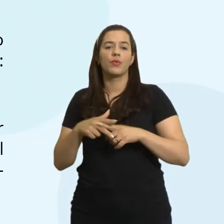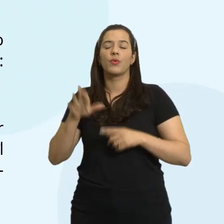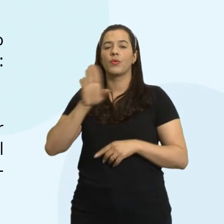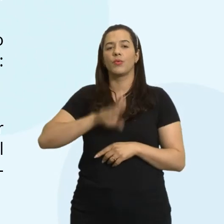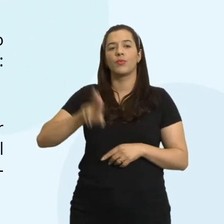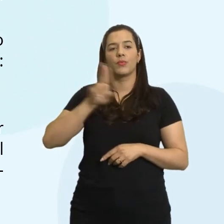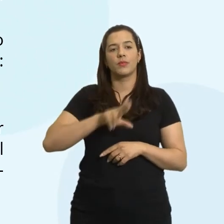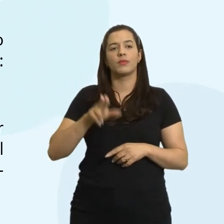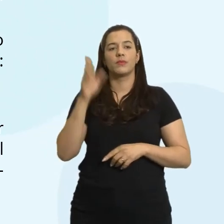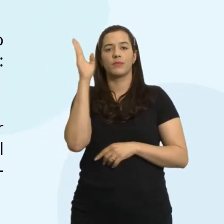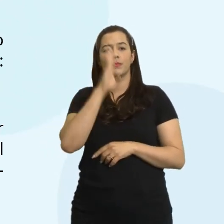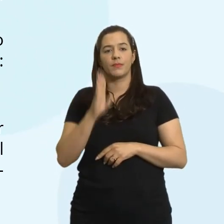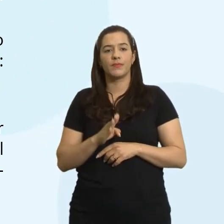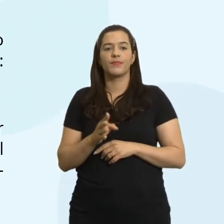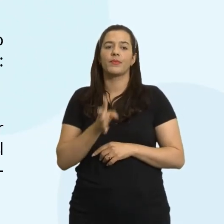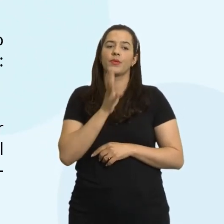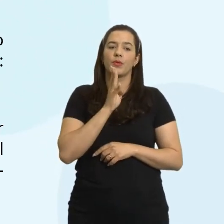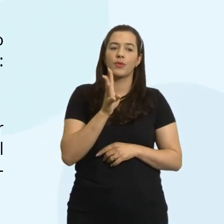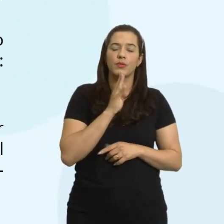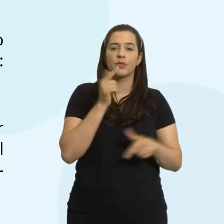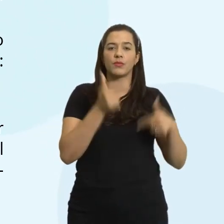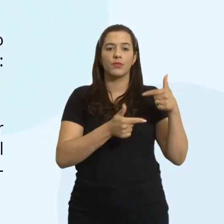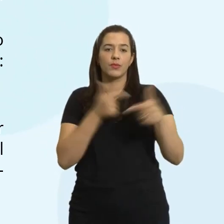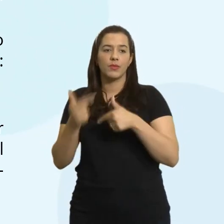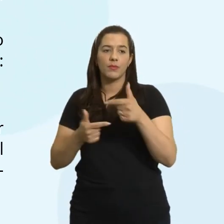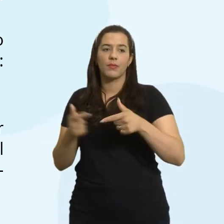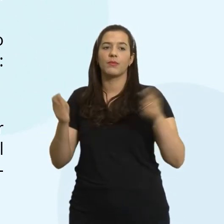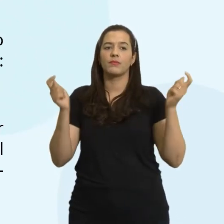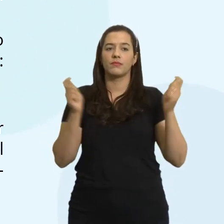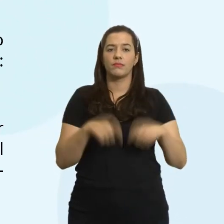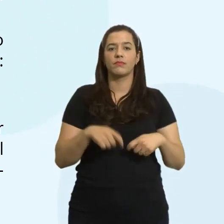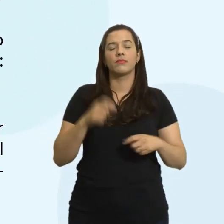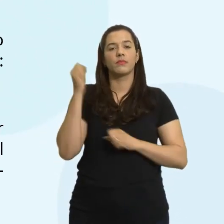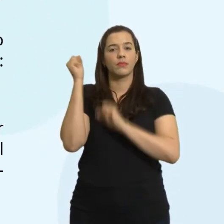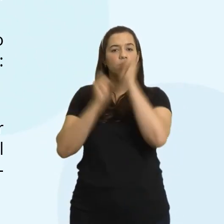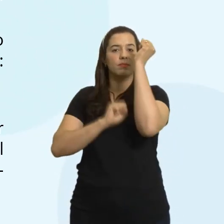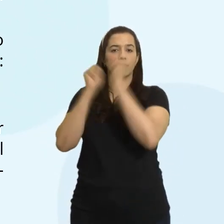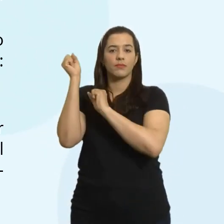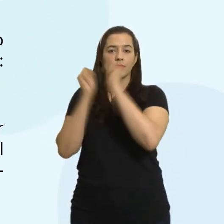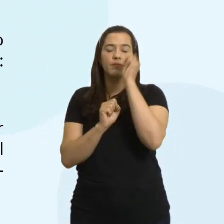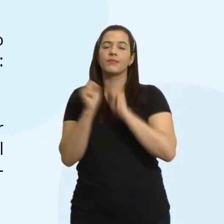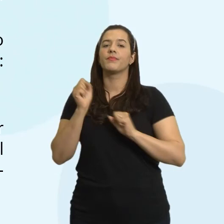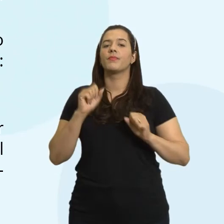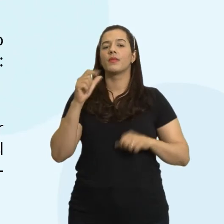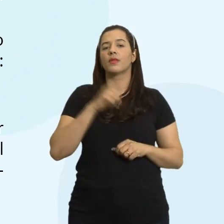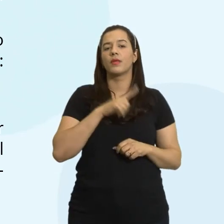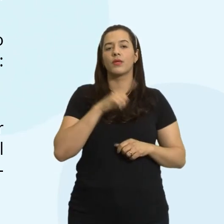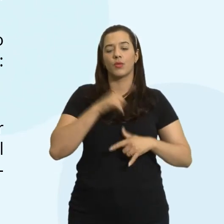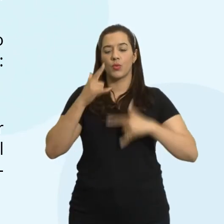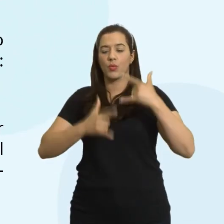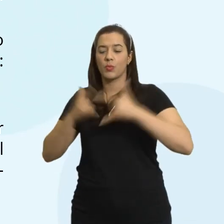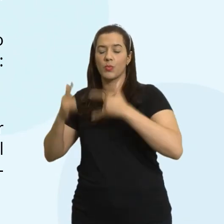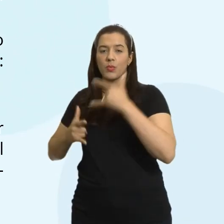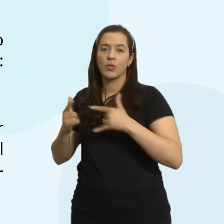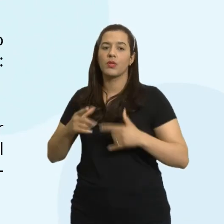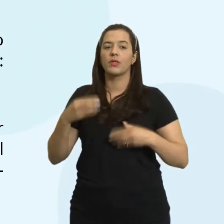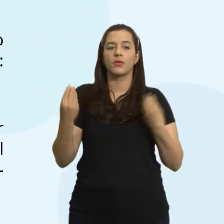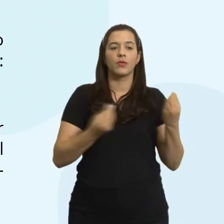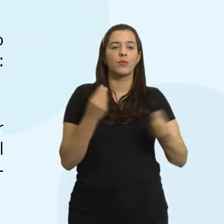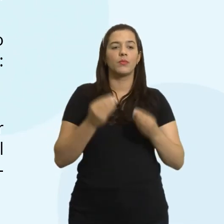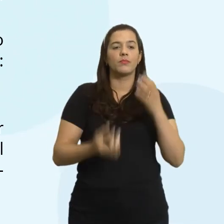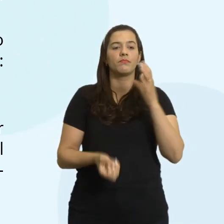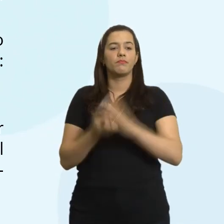Brasil. Conheça os empregos ameaçados pela automação e o que acontecerá com ele, como eles surgirão.